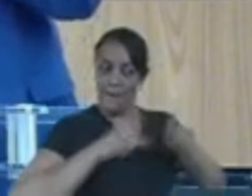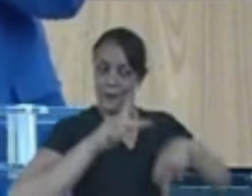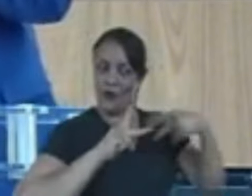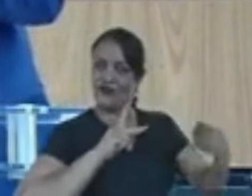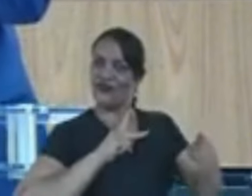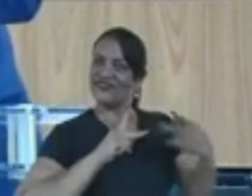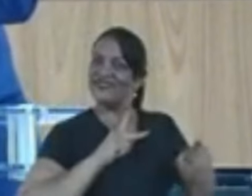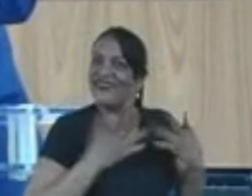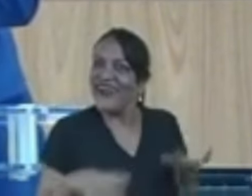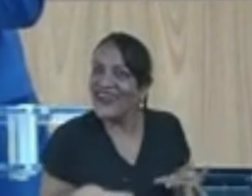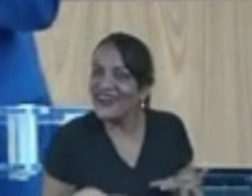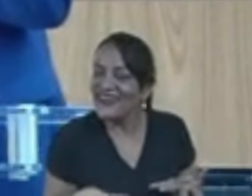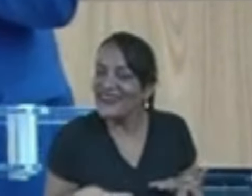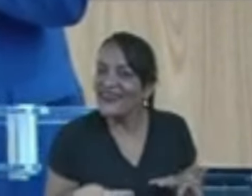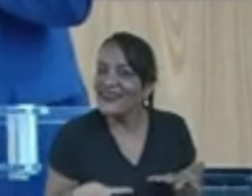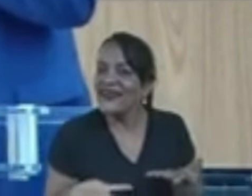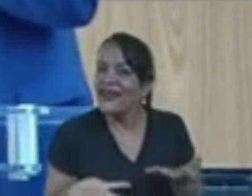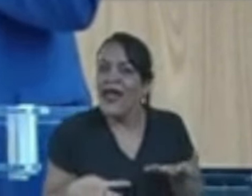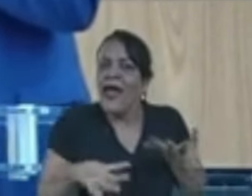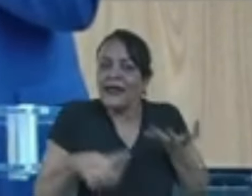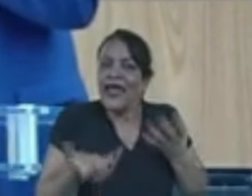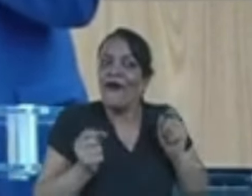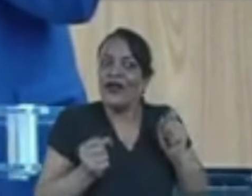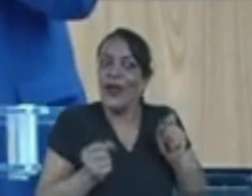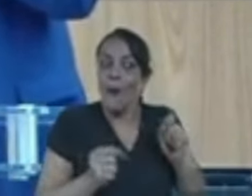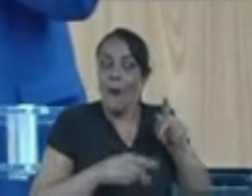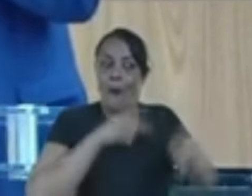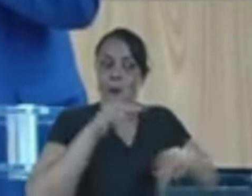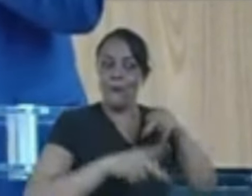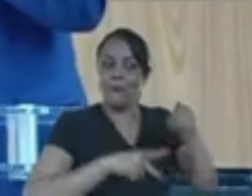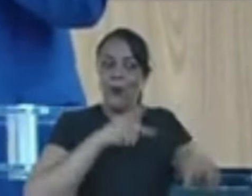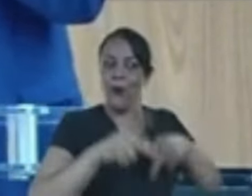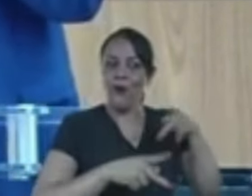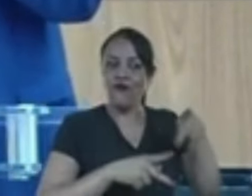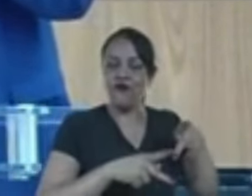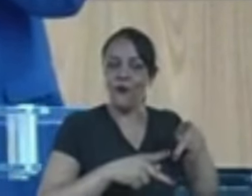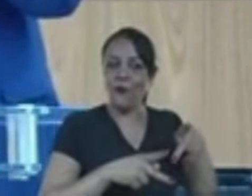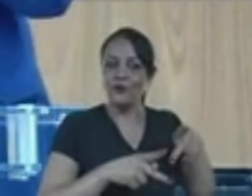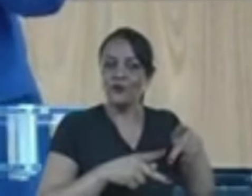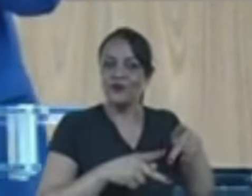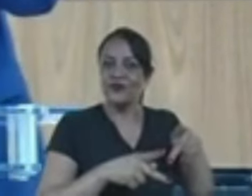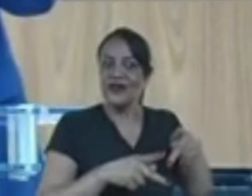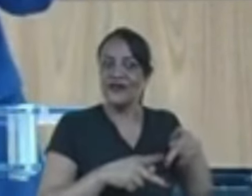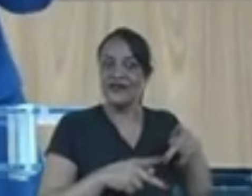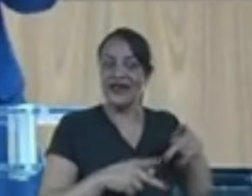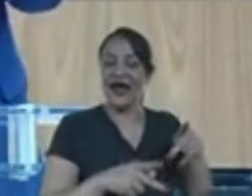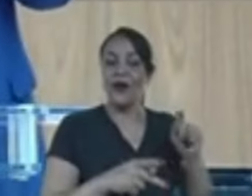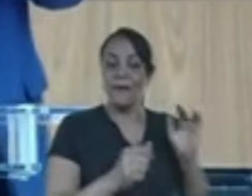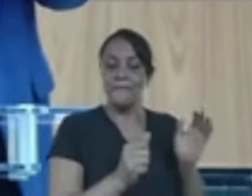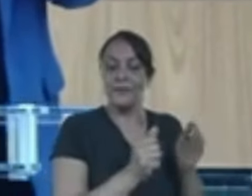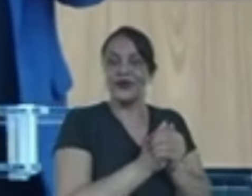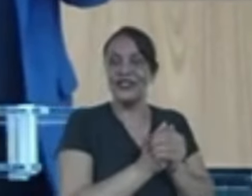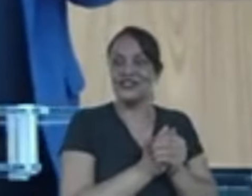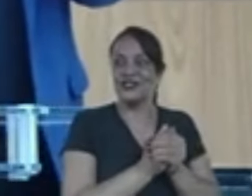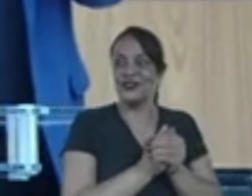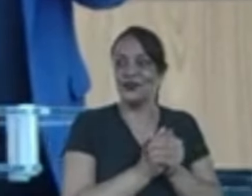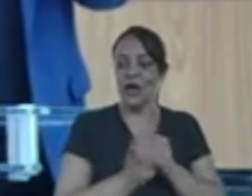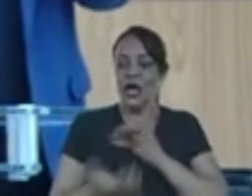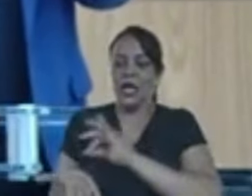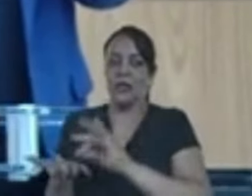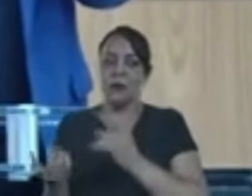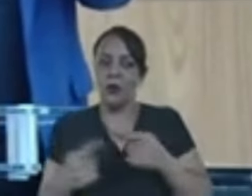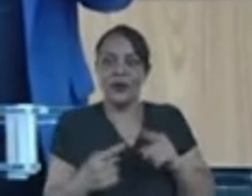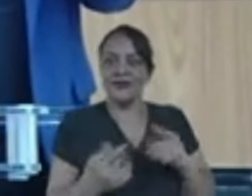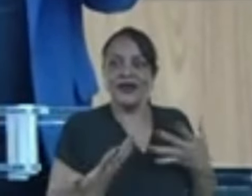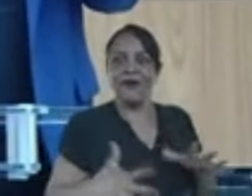dele cair na mão dos assírios, que ele sabia da crueldade dos assírios. E ele foi andando, olha, para vocês se arrependerem aí. Se Deus se arrepender, vocês vão ver o